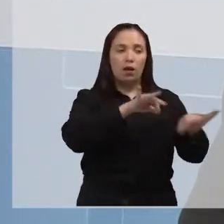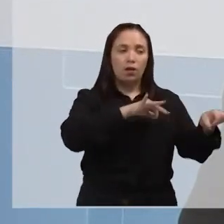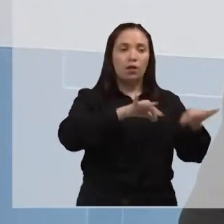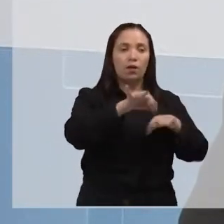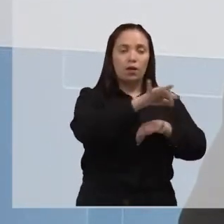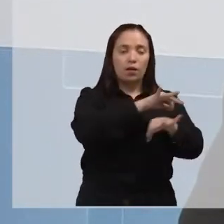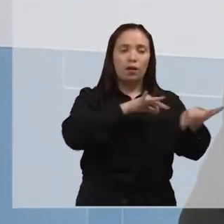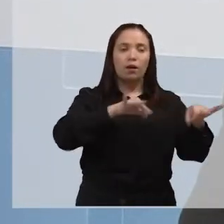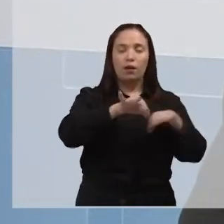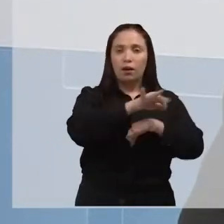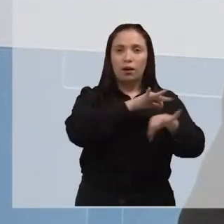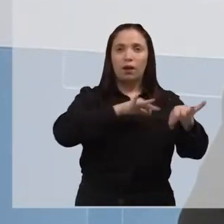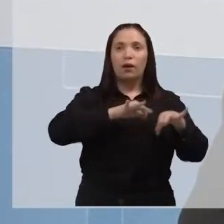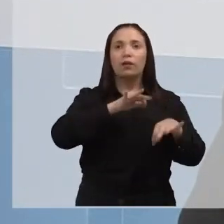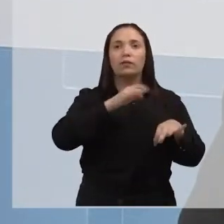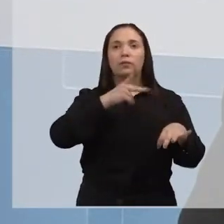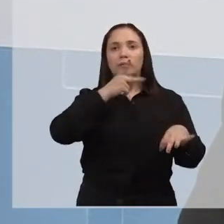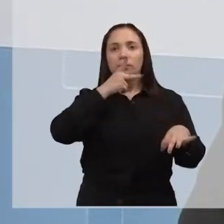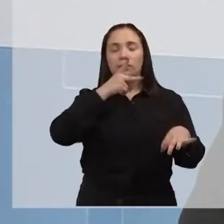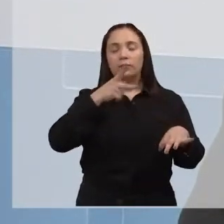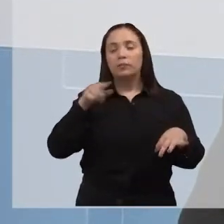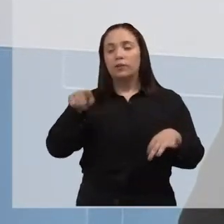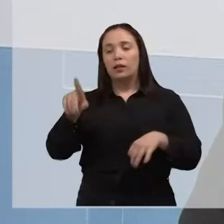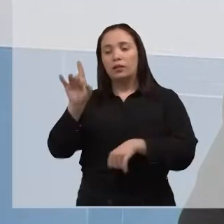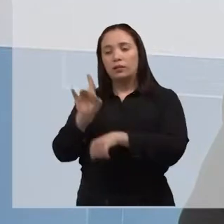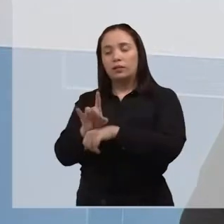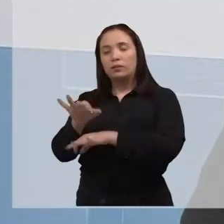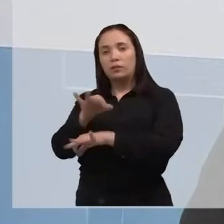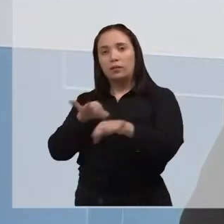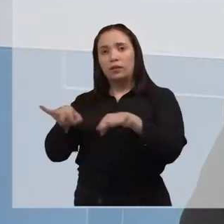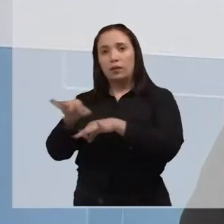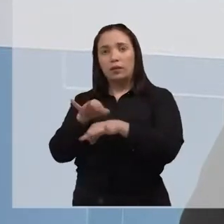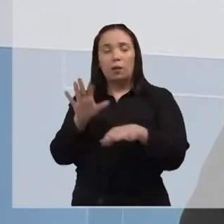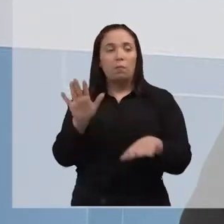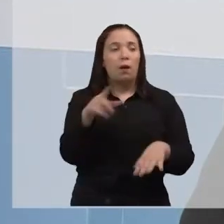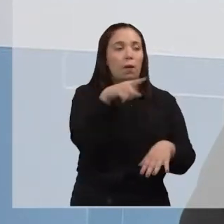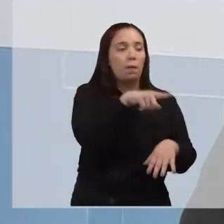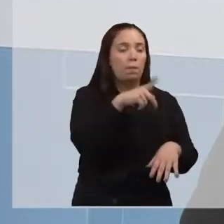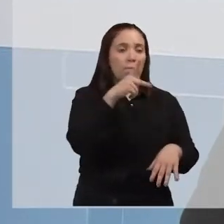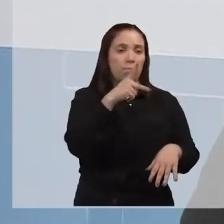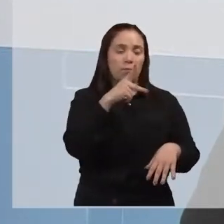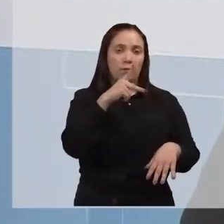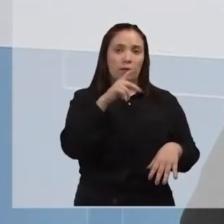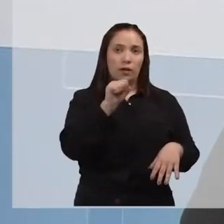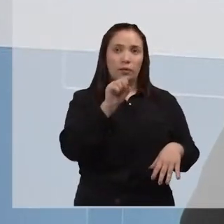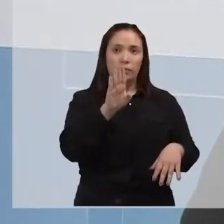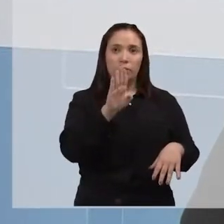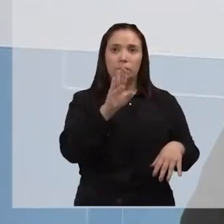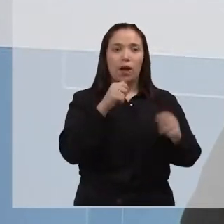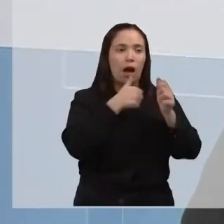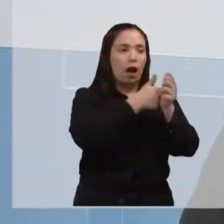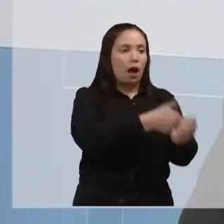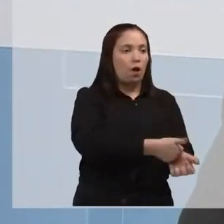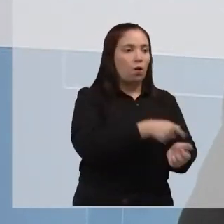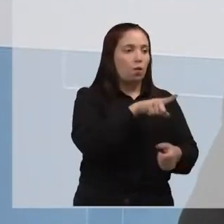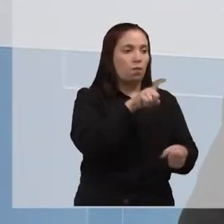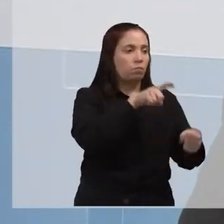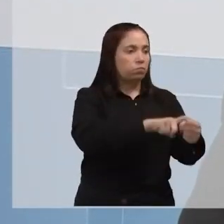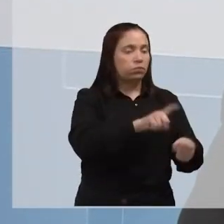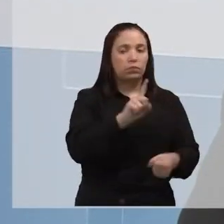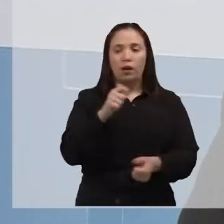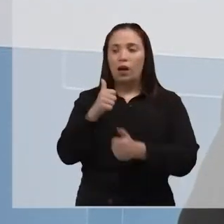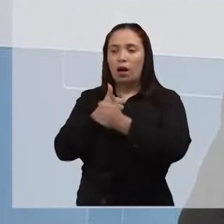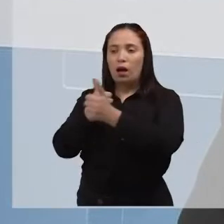do PSB, mas o PSB não acompanha o PT e nem o PDT. Então, no mínimo, nós